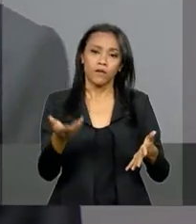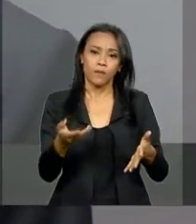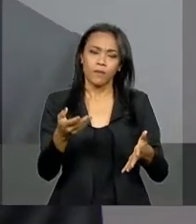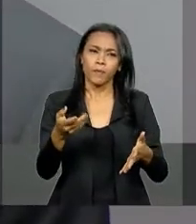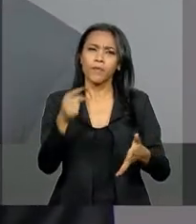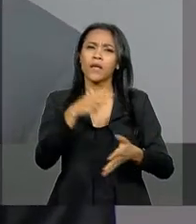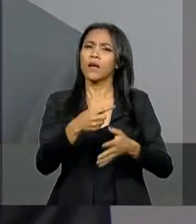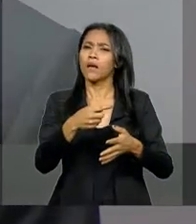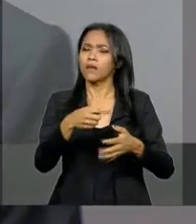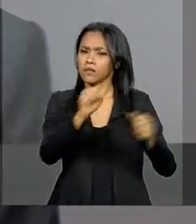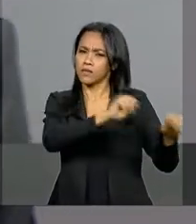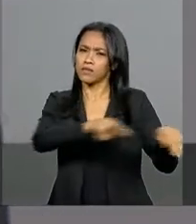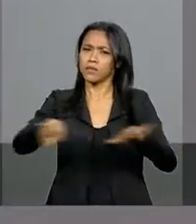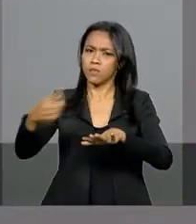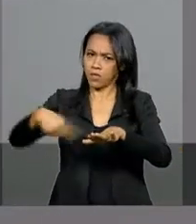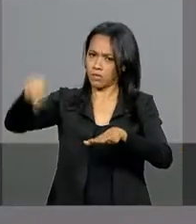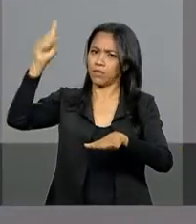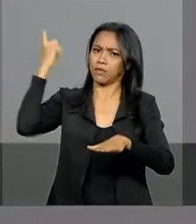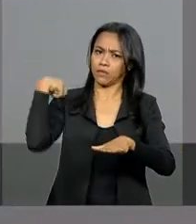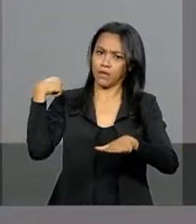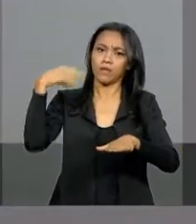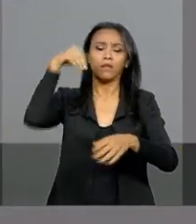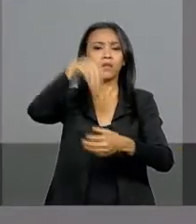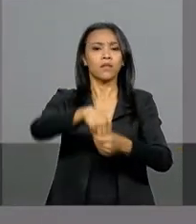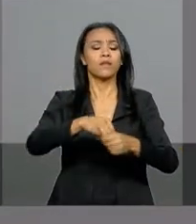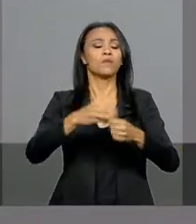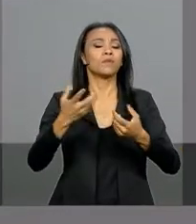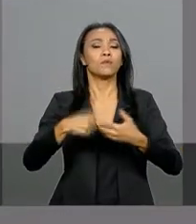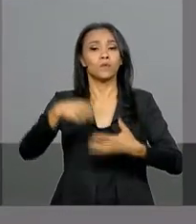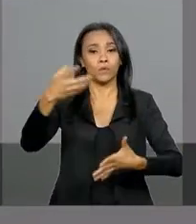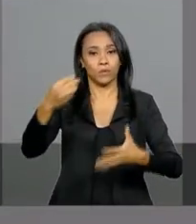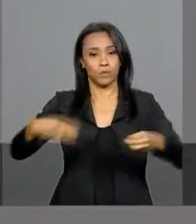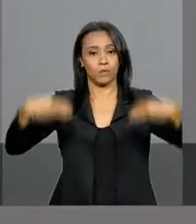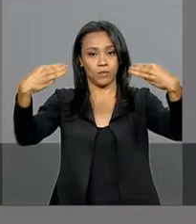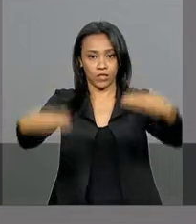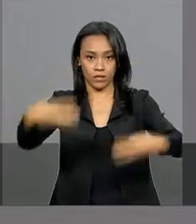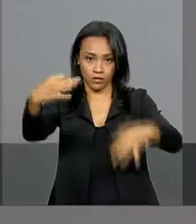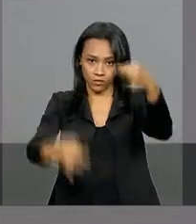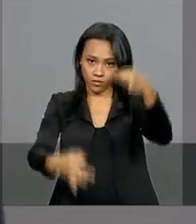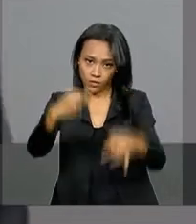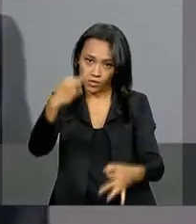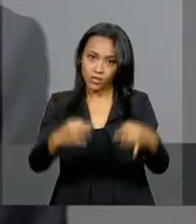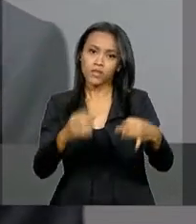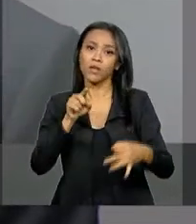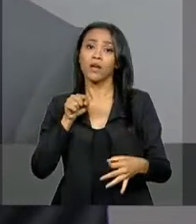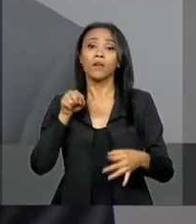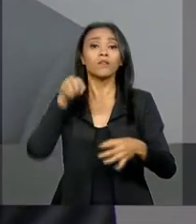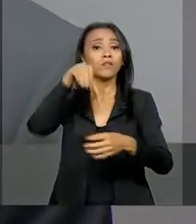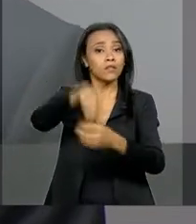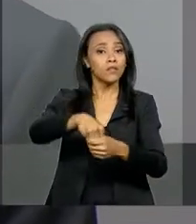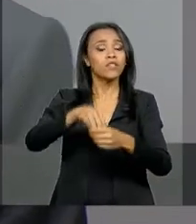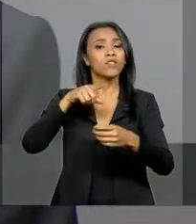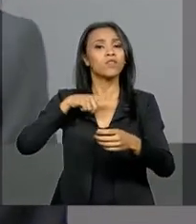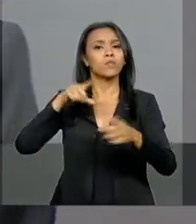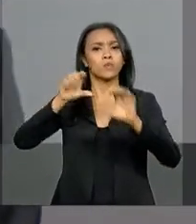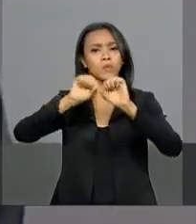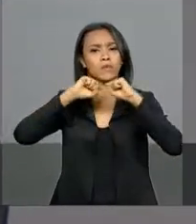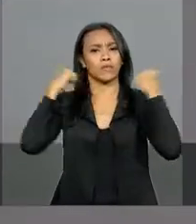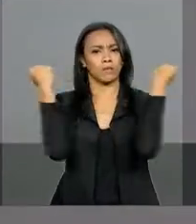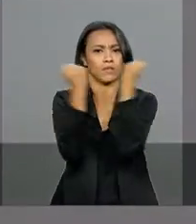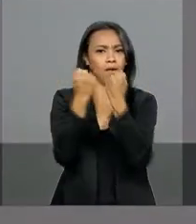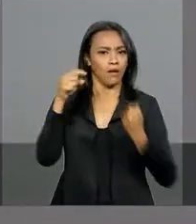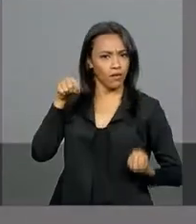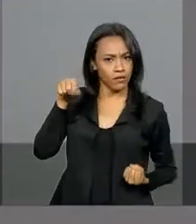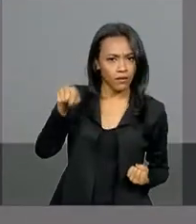passada no ministério da justiça tivemos lá também um seminário a respeito da